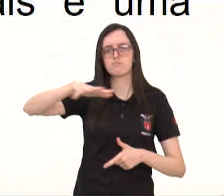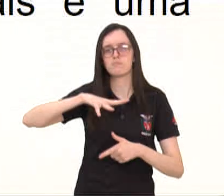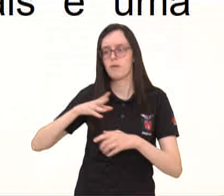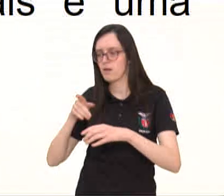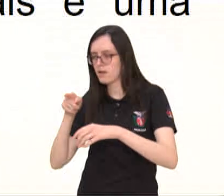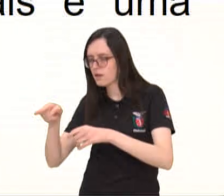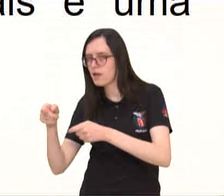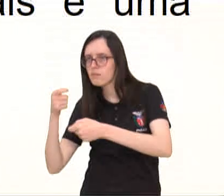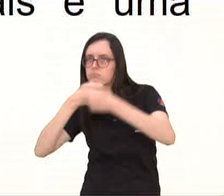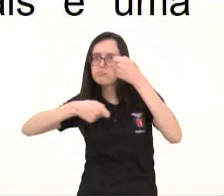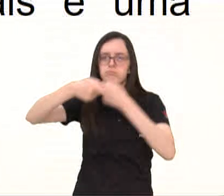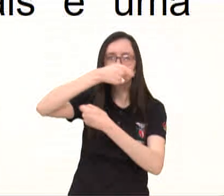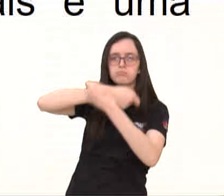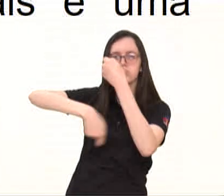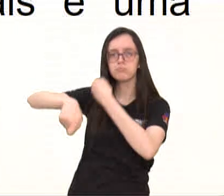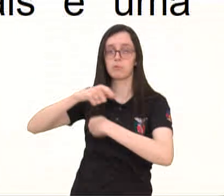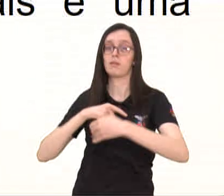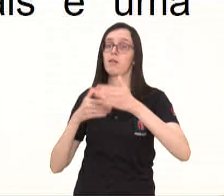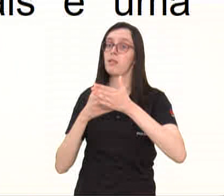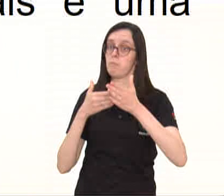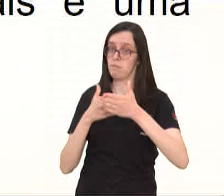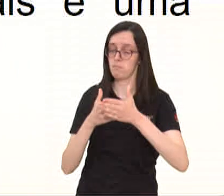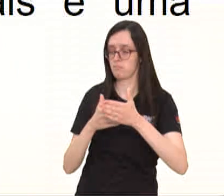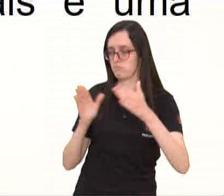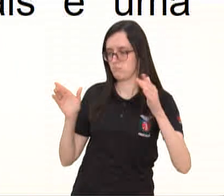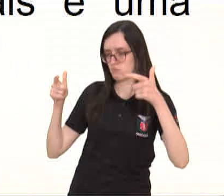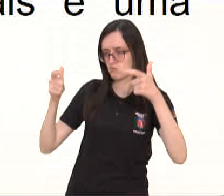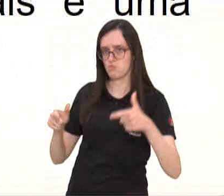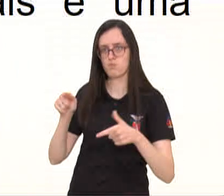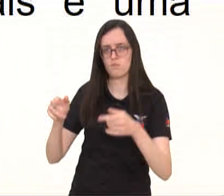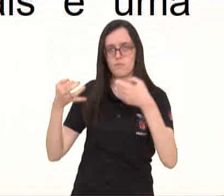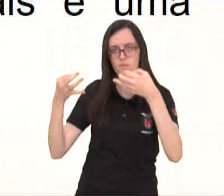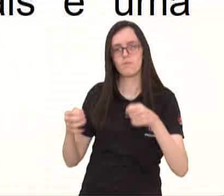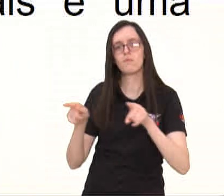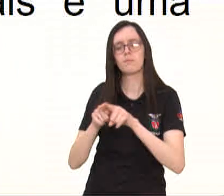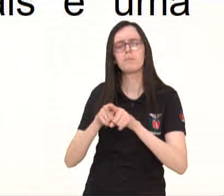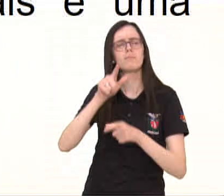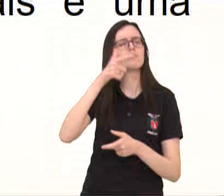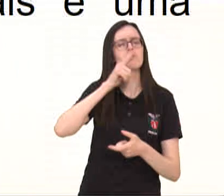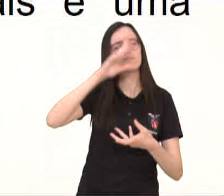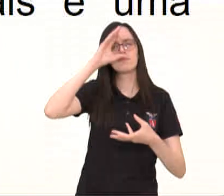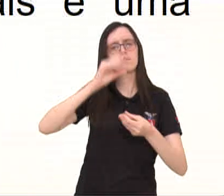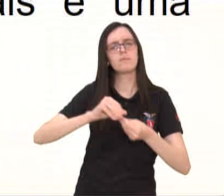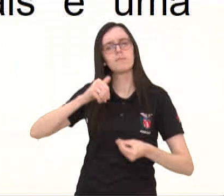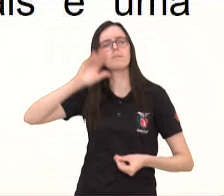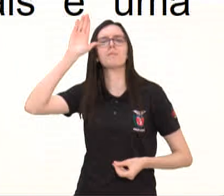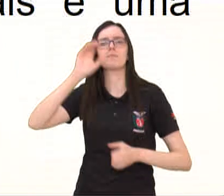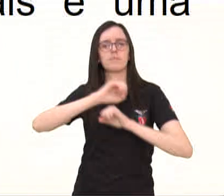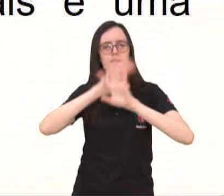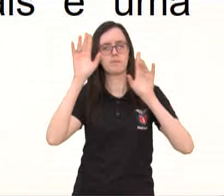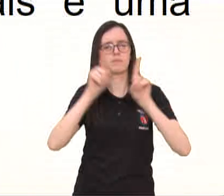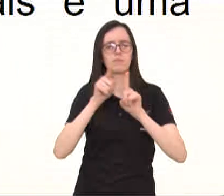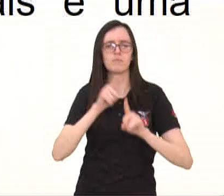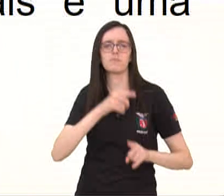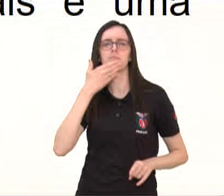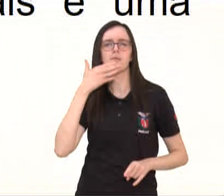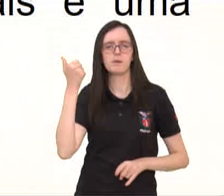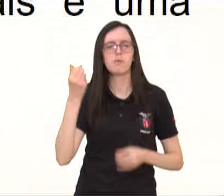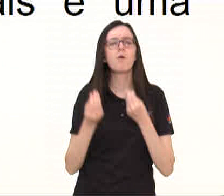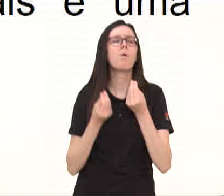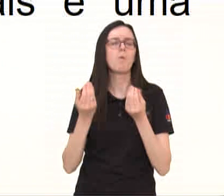atuação daquela empresa. Tá? Para que você possa compreender, assim, em grosso